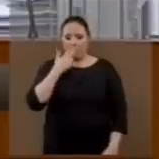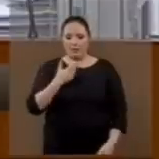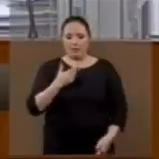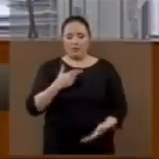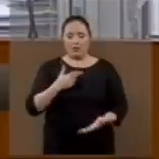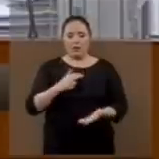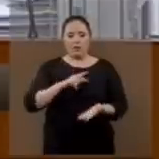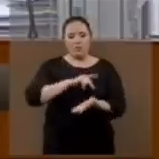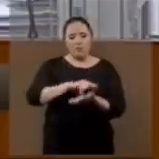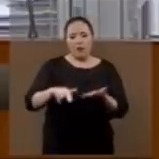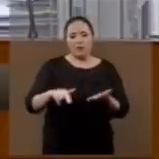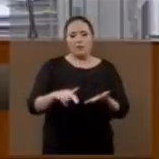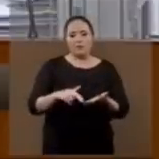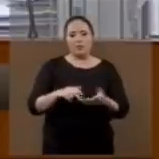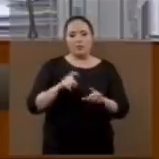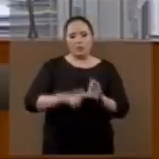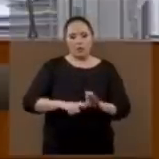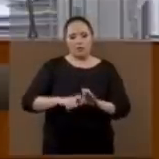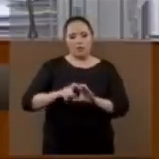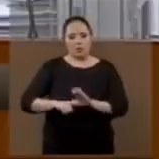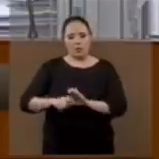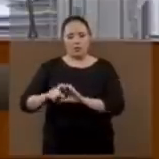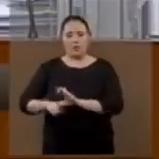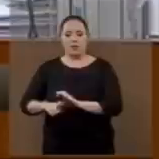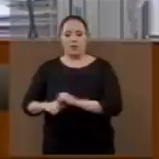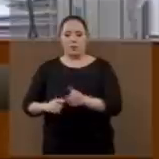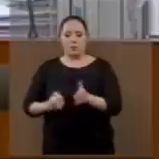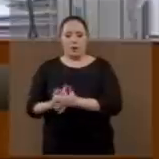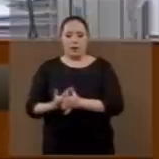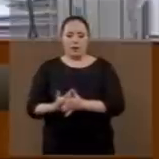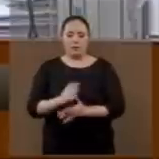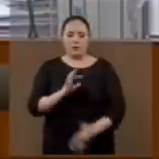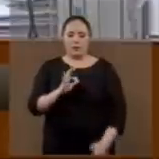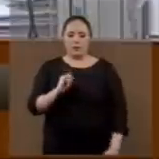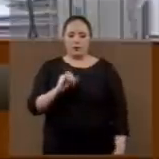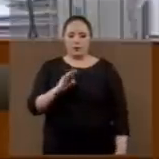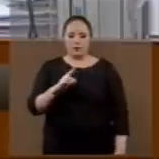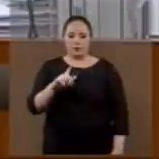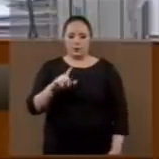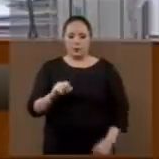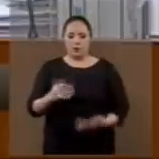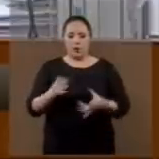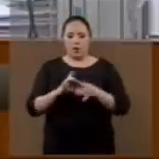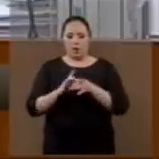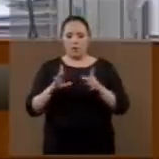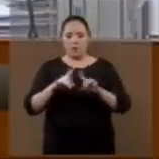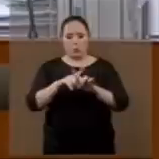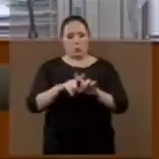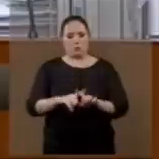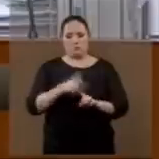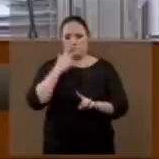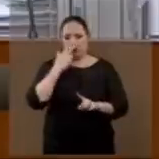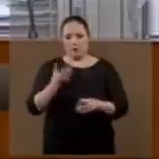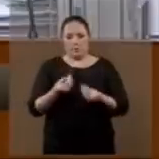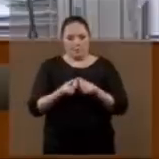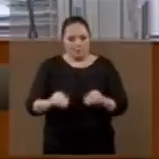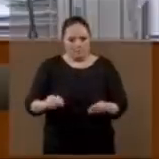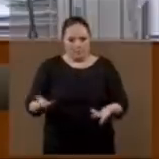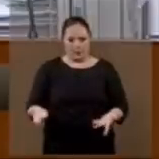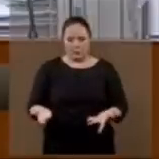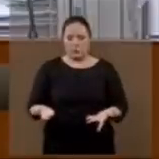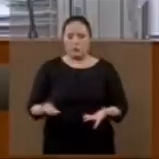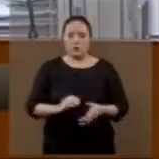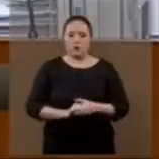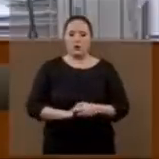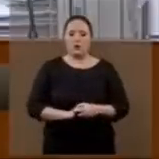depois pagavam esses débitos com esses títulos, e aí a livre concorrência estava comprometida, sem contar, como lembrou bem o